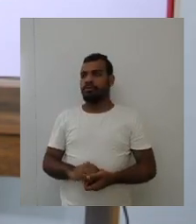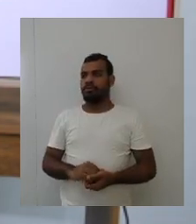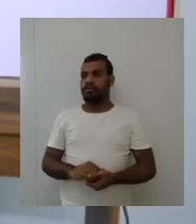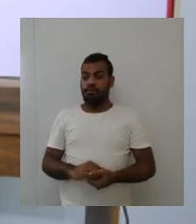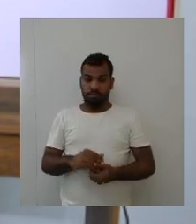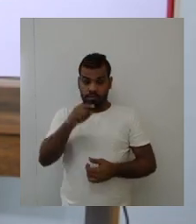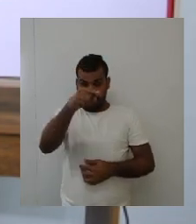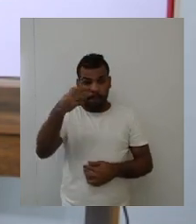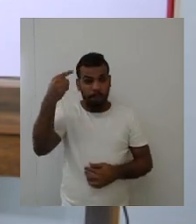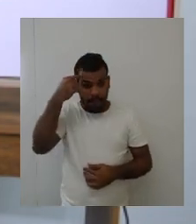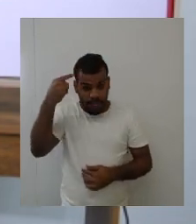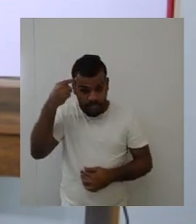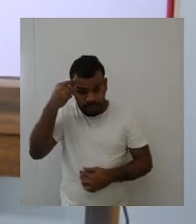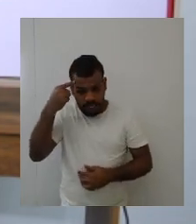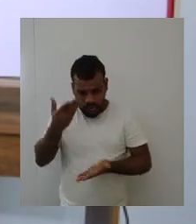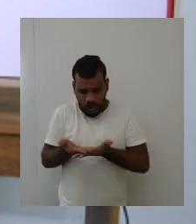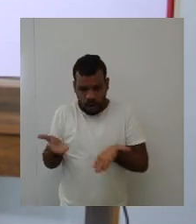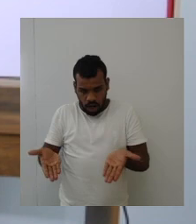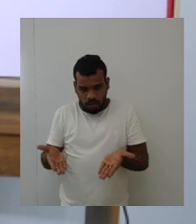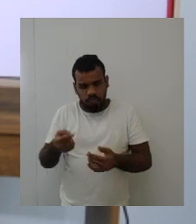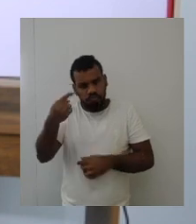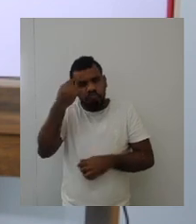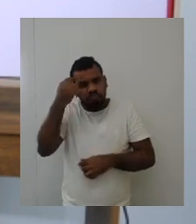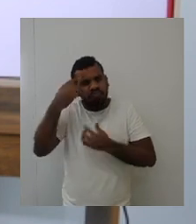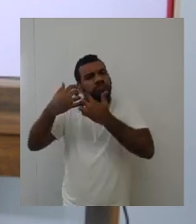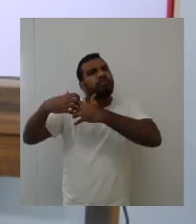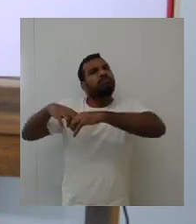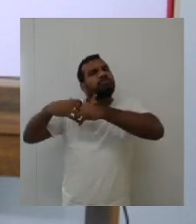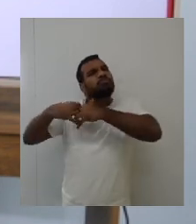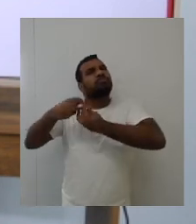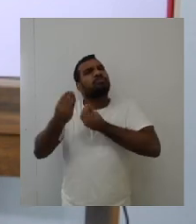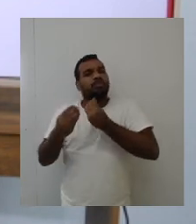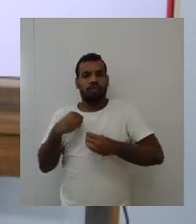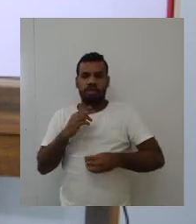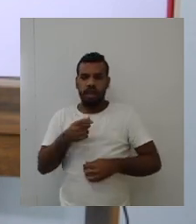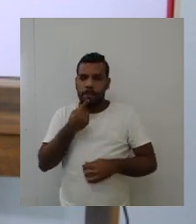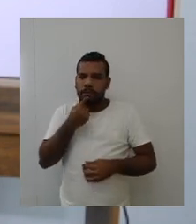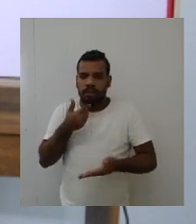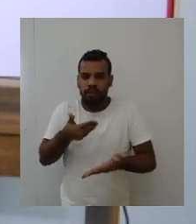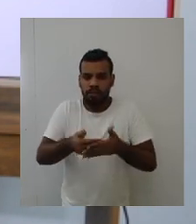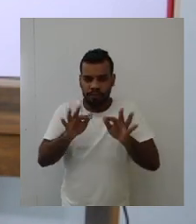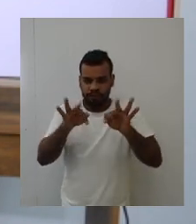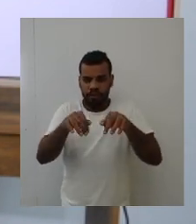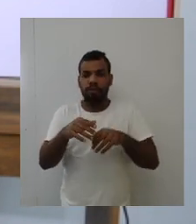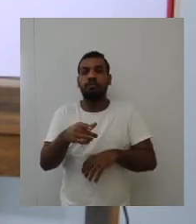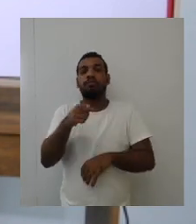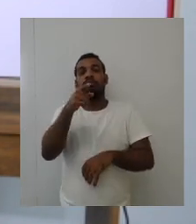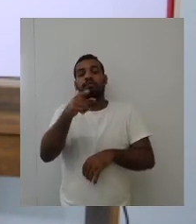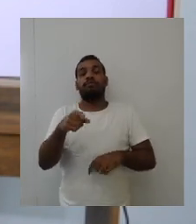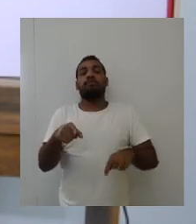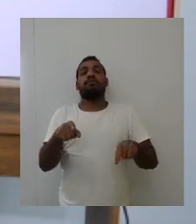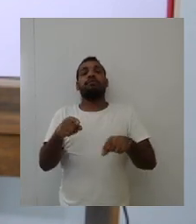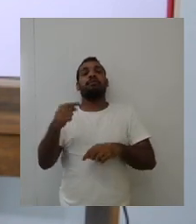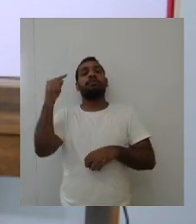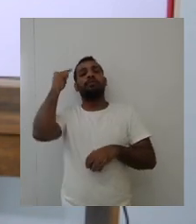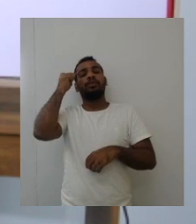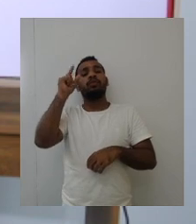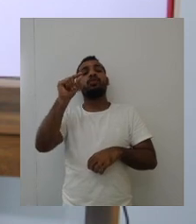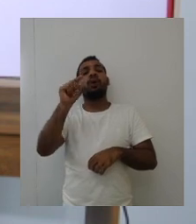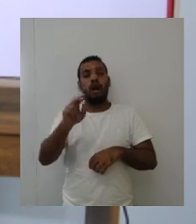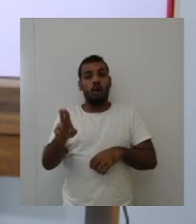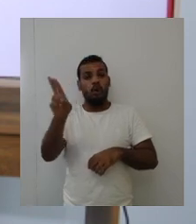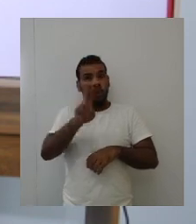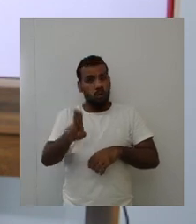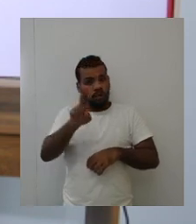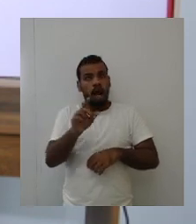reflete um pouquinho sobre essa aula agora, né? Já que a gente chega ao fim, e aí pensa no uso da coesão